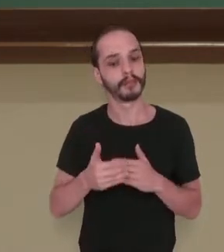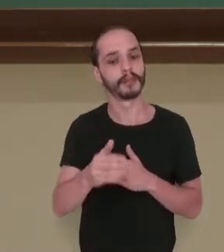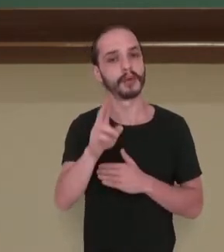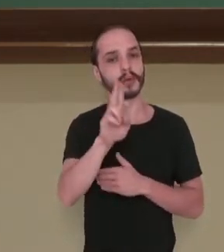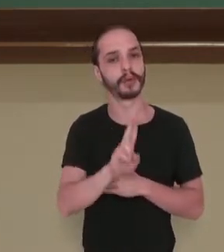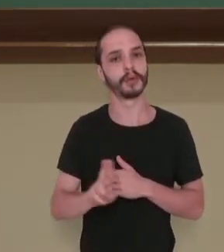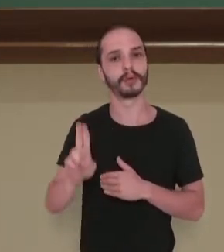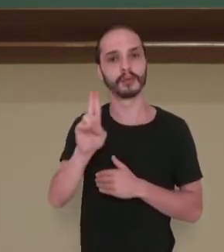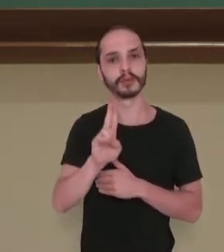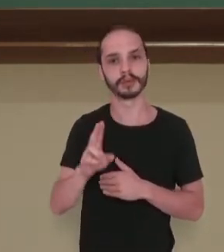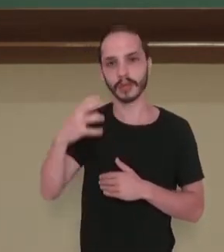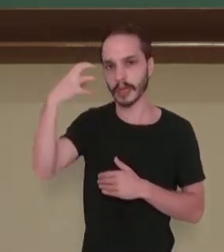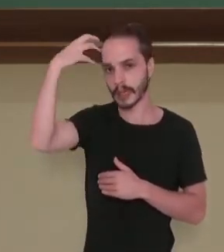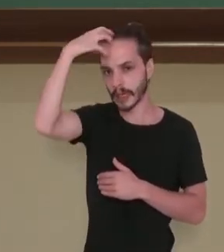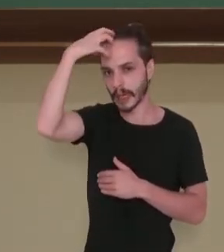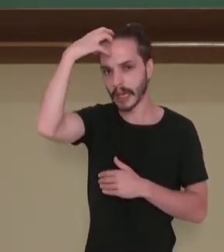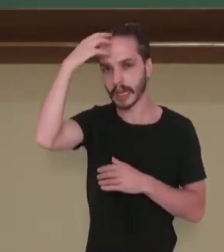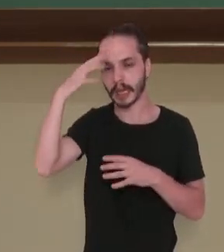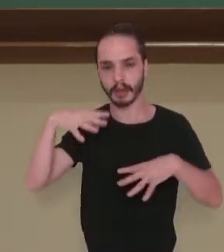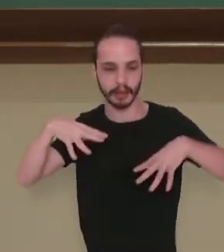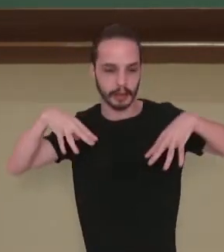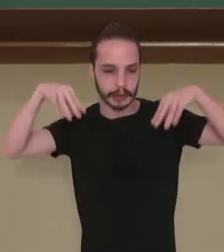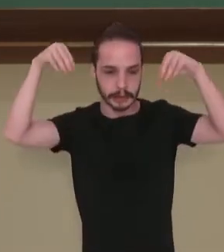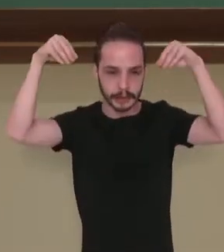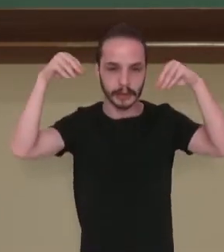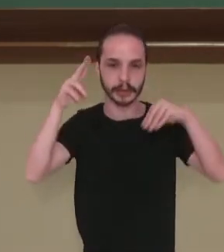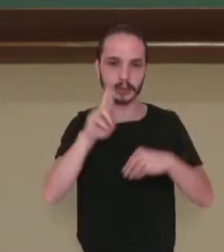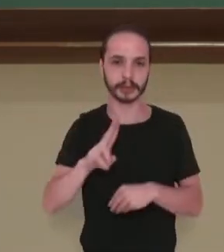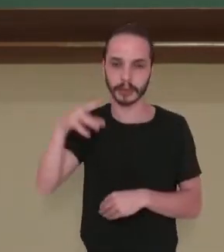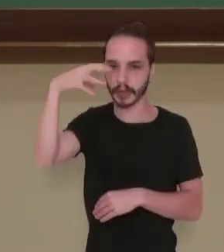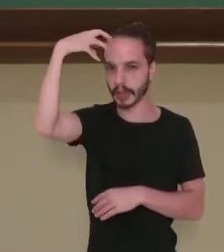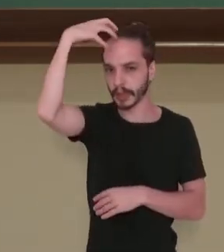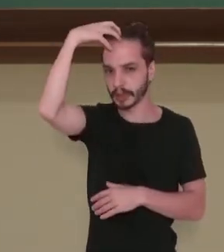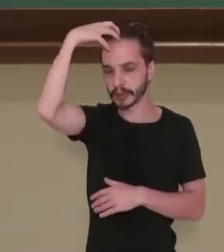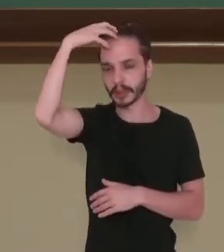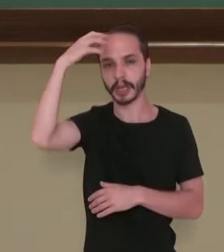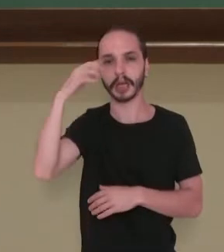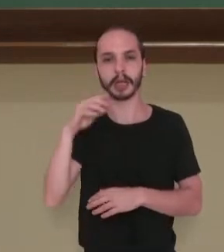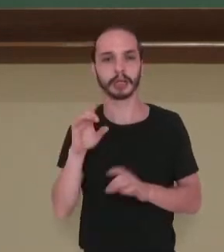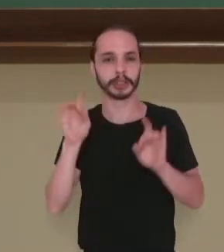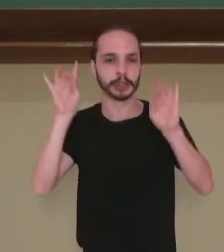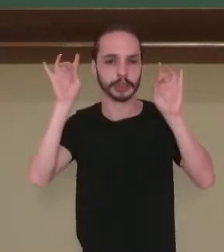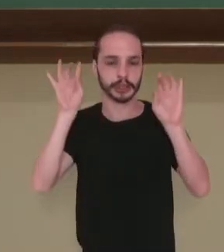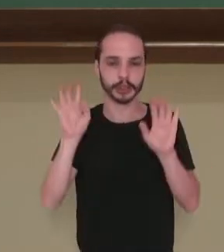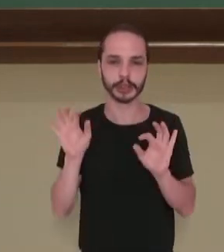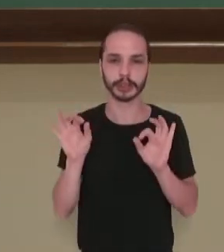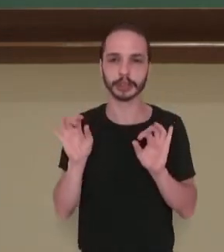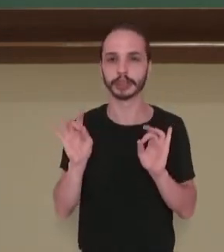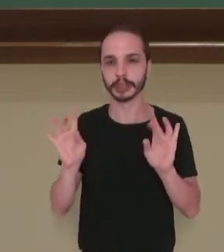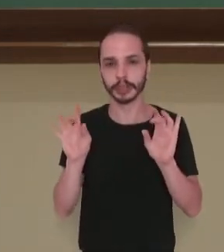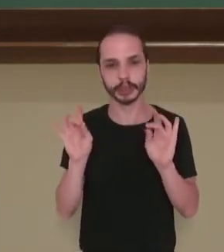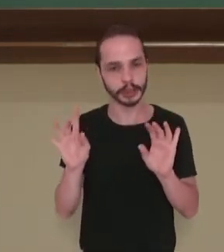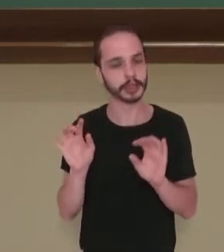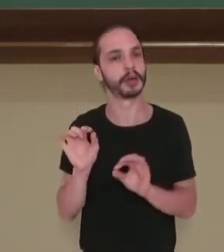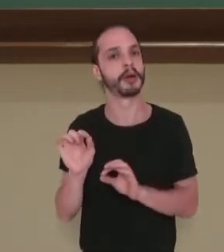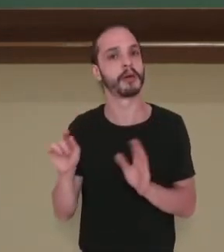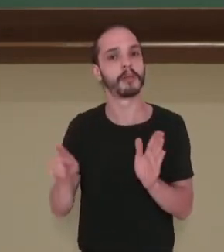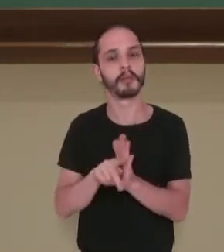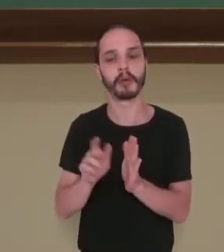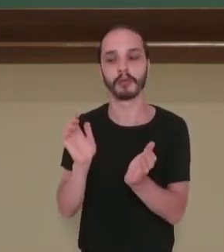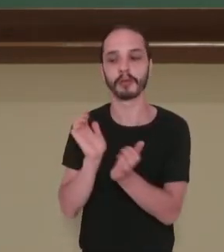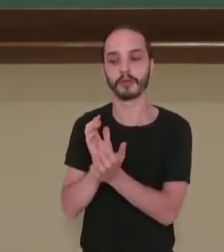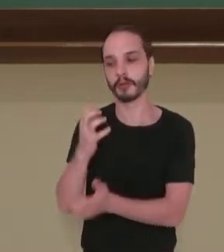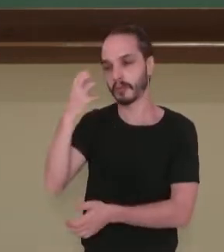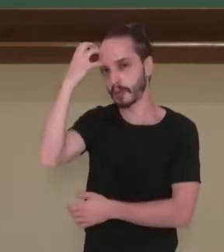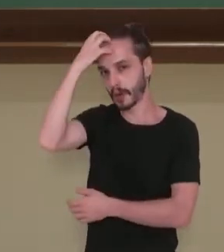utilizada ali nos reinos, né, nos castelos, pelos reis, onde reunia a nobreza para a celebração. Não